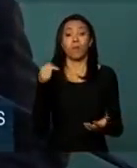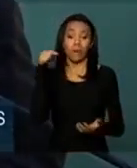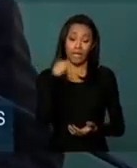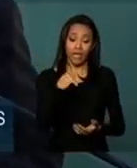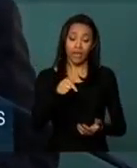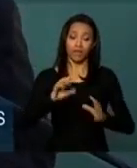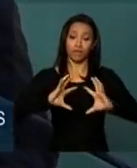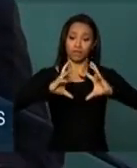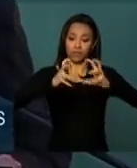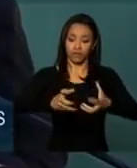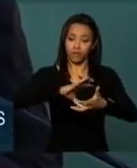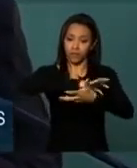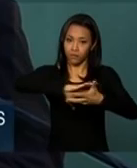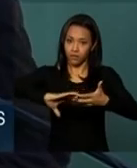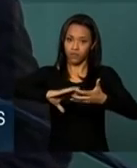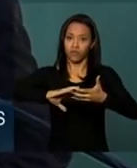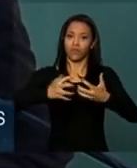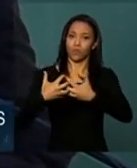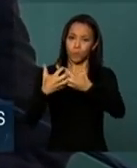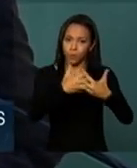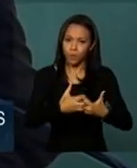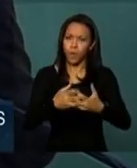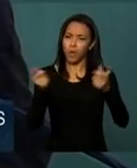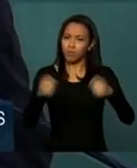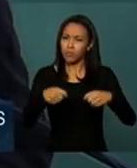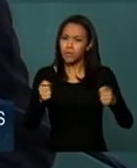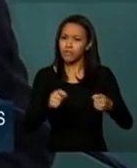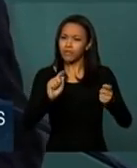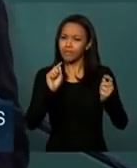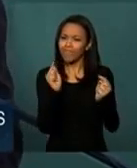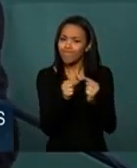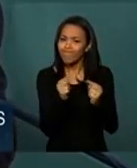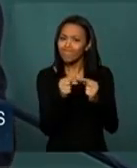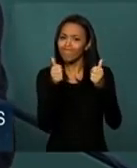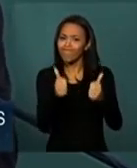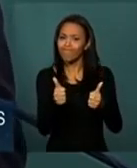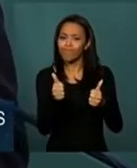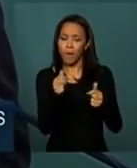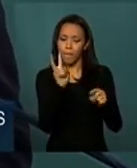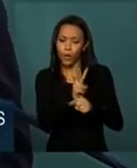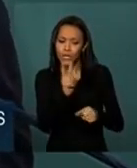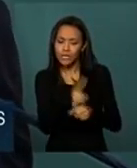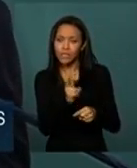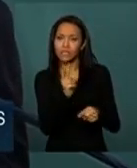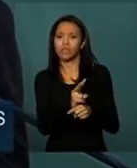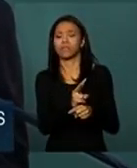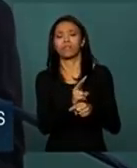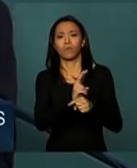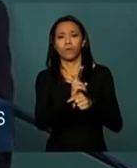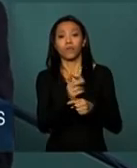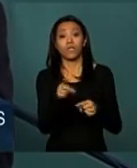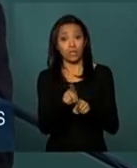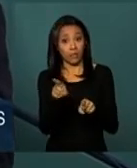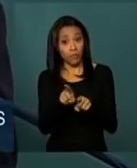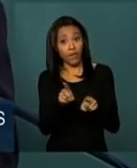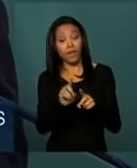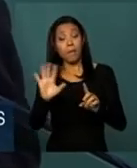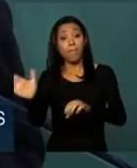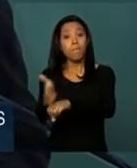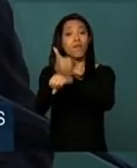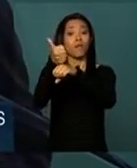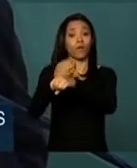funcionar de forma adequada, com proteção técnica e atingindo o seu principal objetivo, que é melhorar as condições de vida